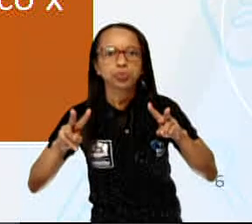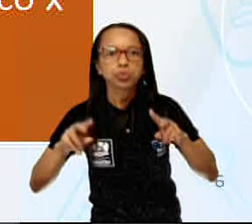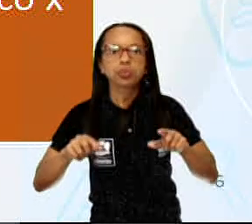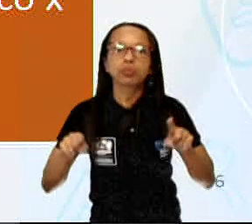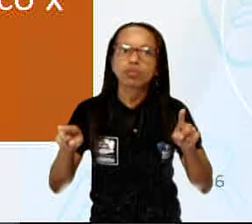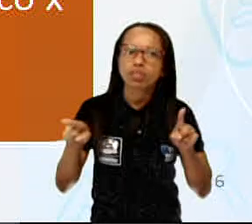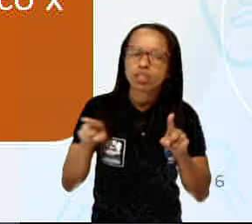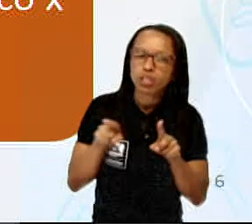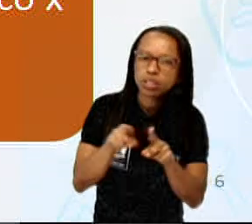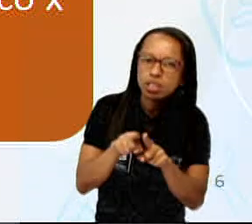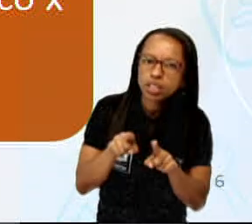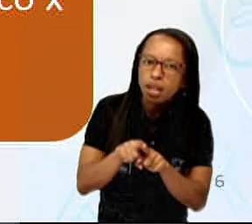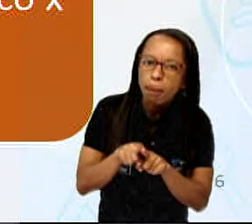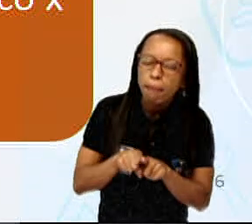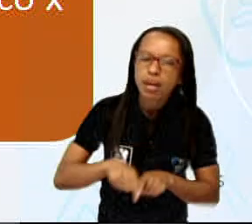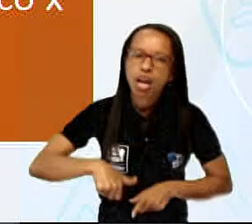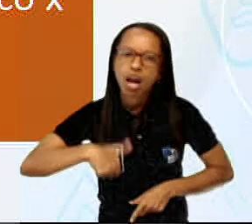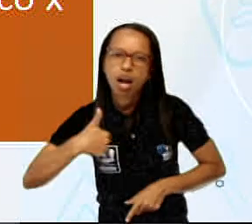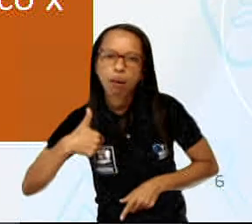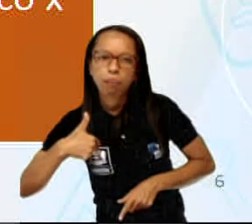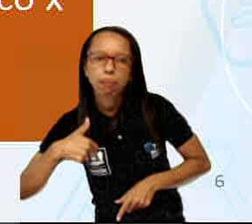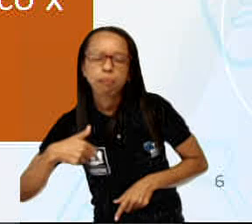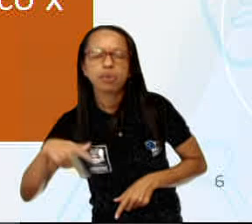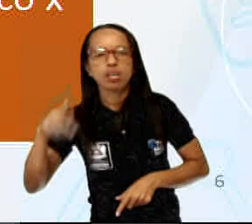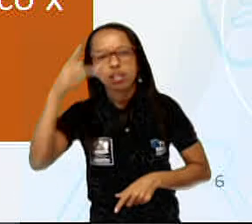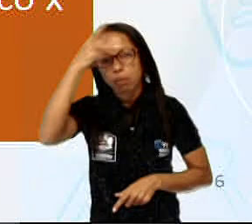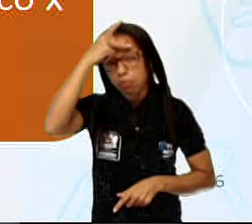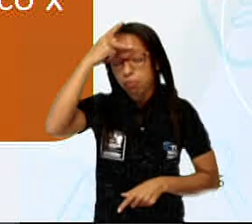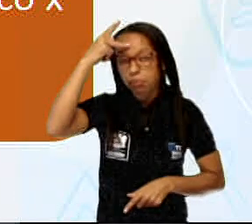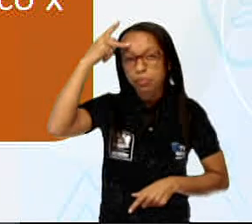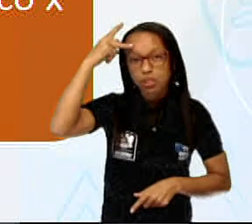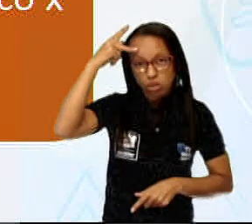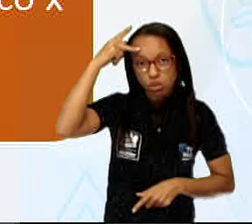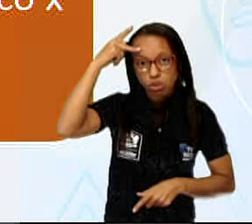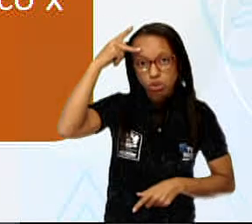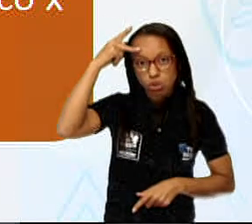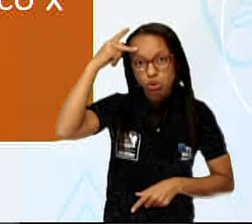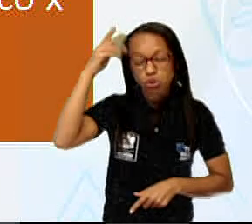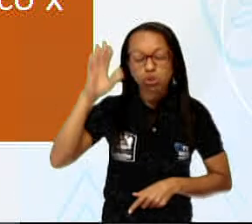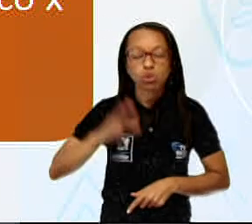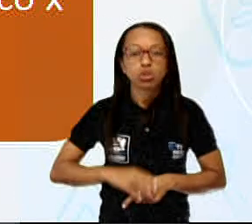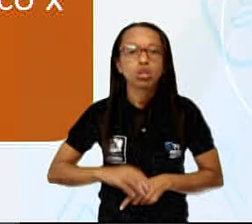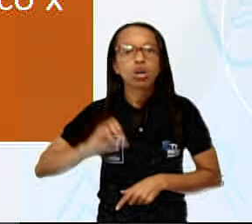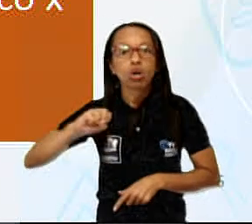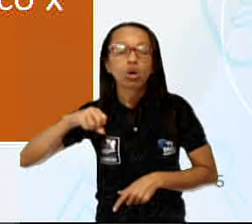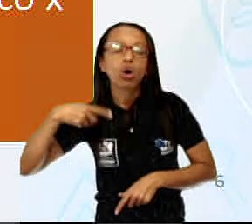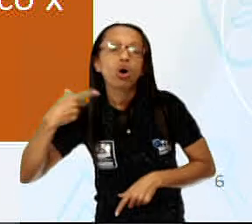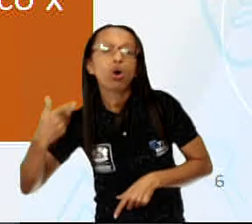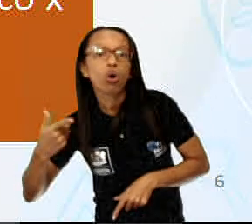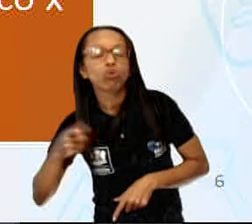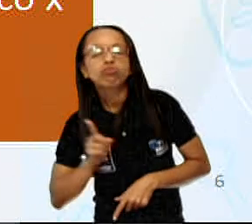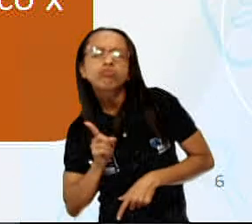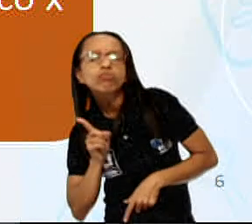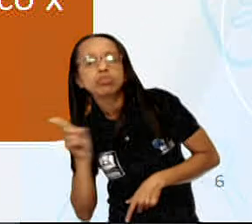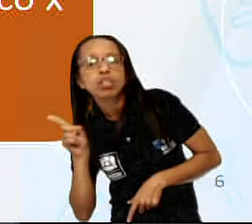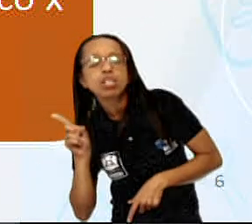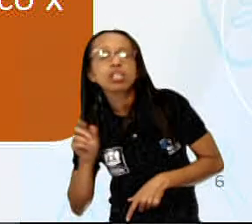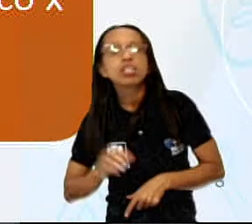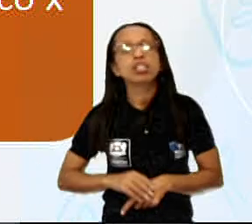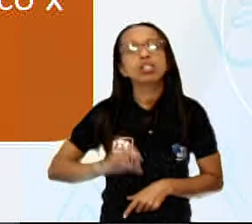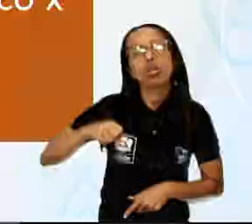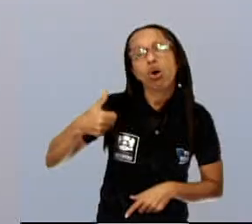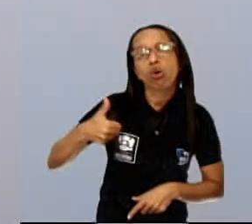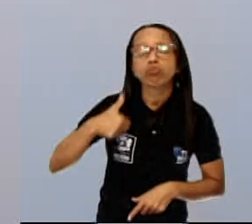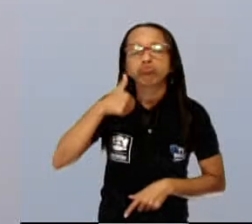a primeira pessoa, eu ou nós, para o narrador personagem, ou para o observador, nós temos ele ou ela, ou